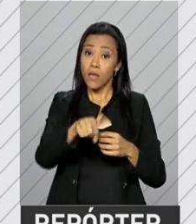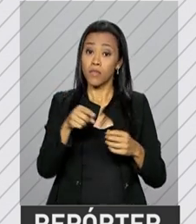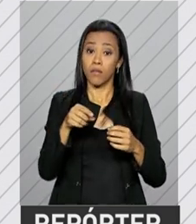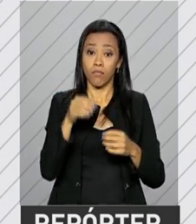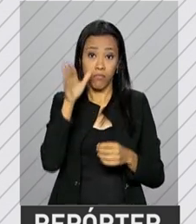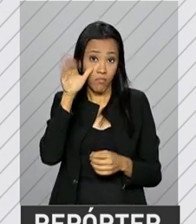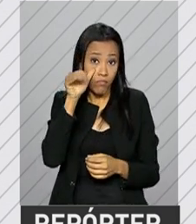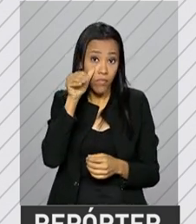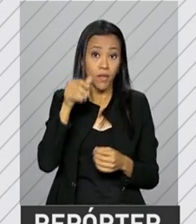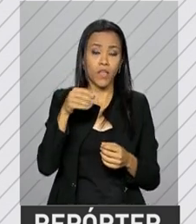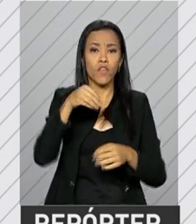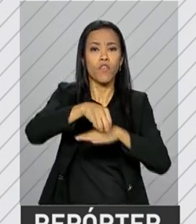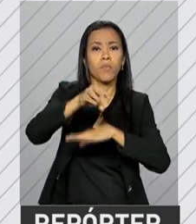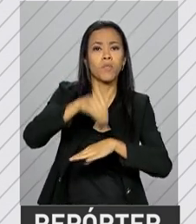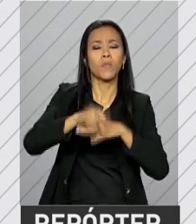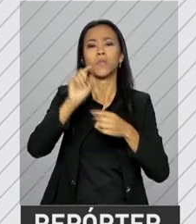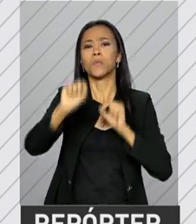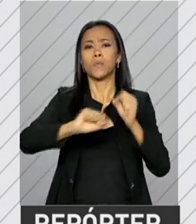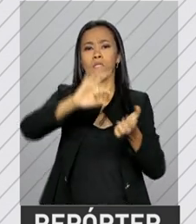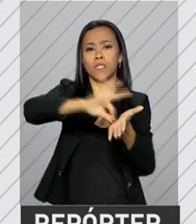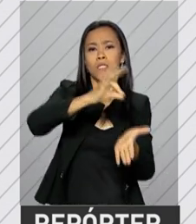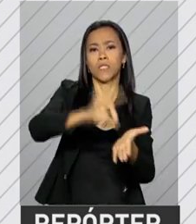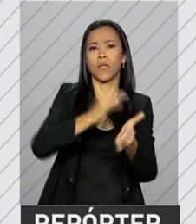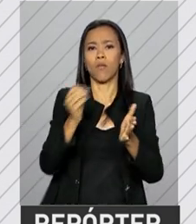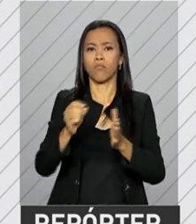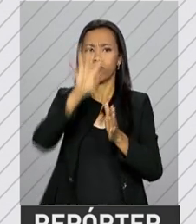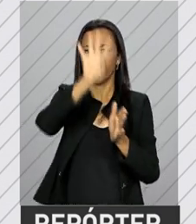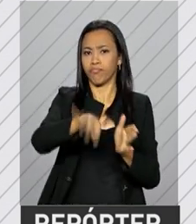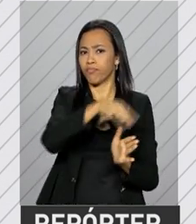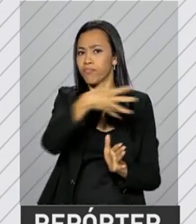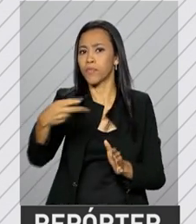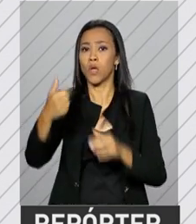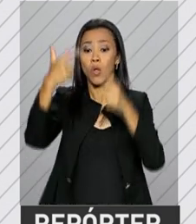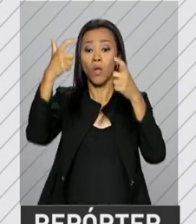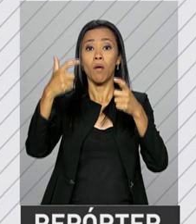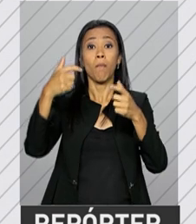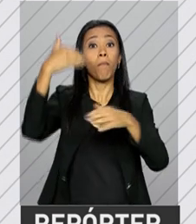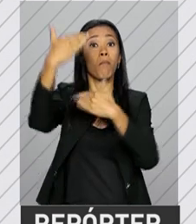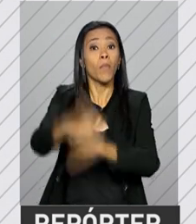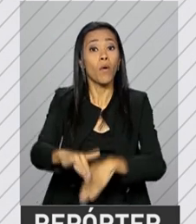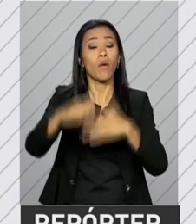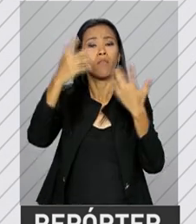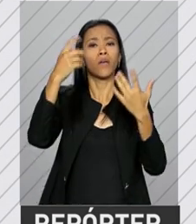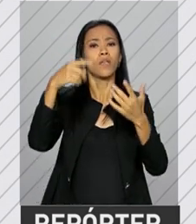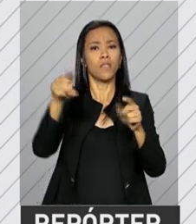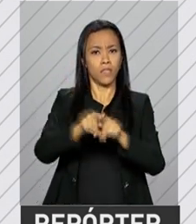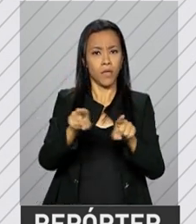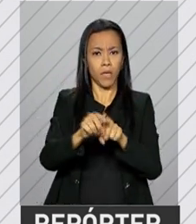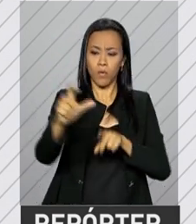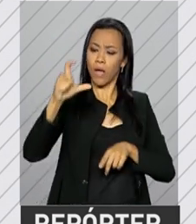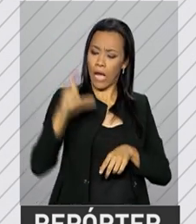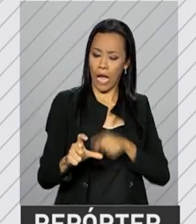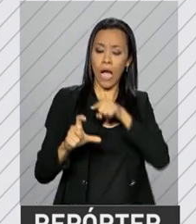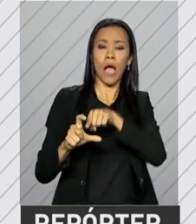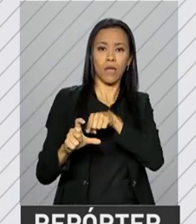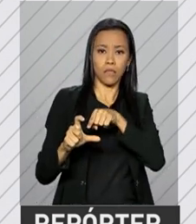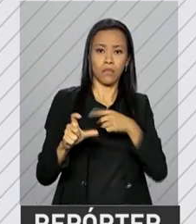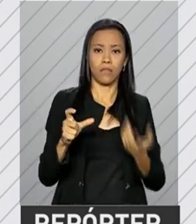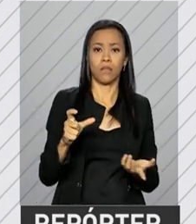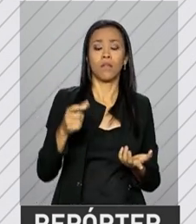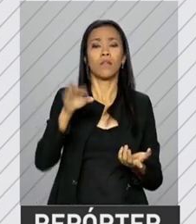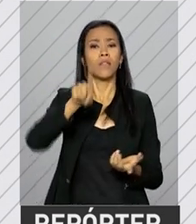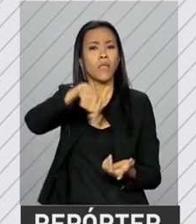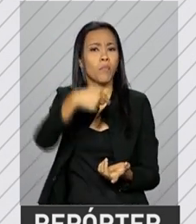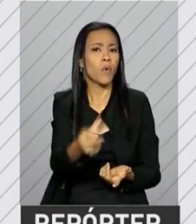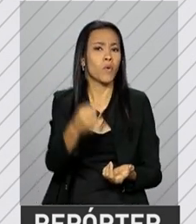visualizar dados como inscrição cronograma locais de provas e o cartão de confirmação após as provas o aplicativo